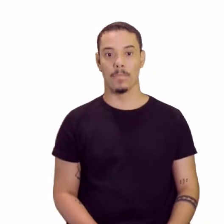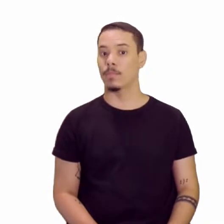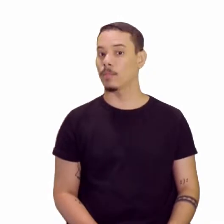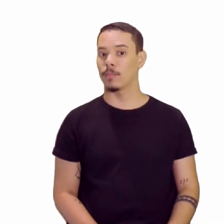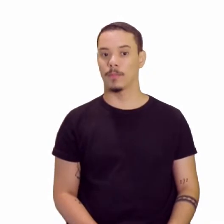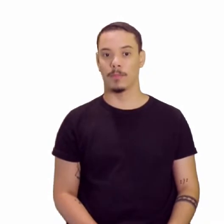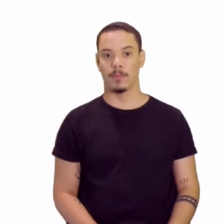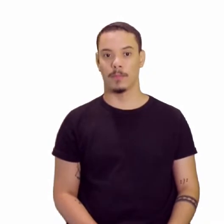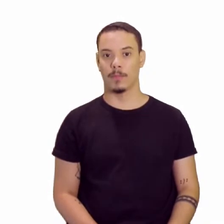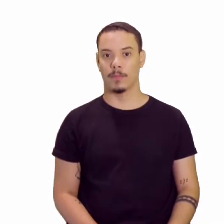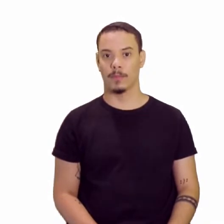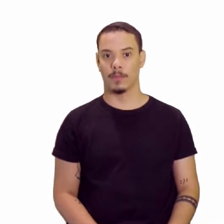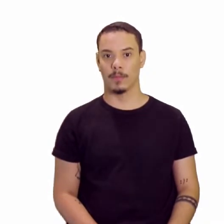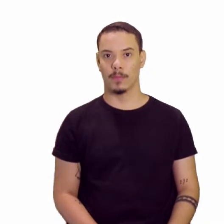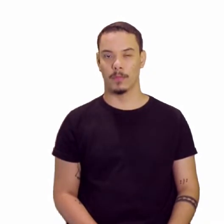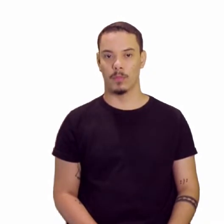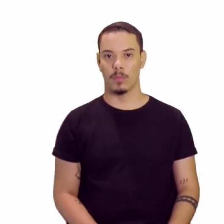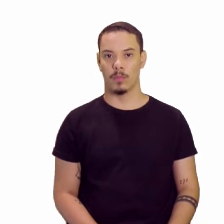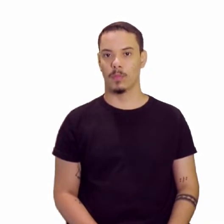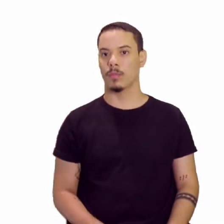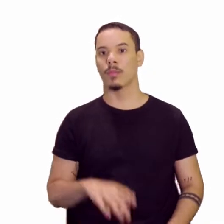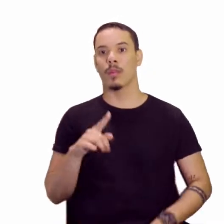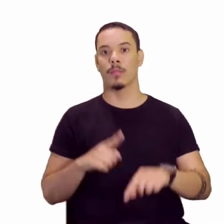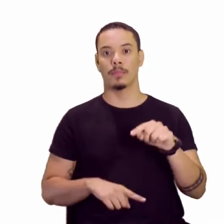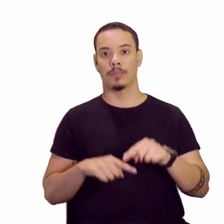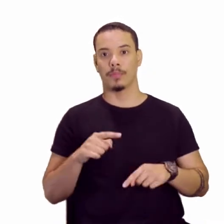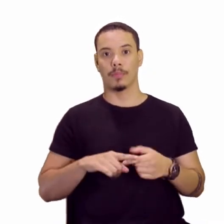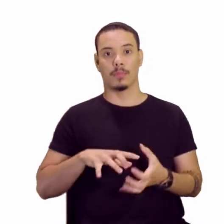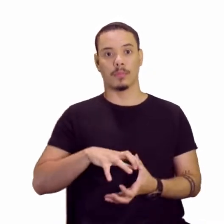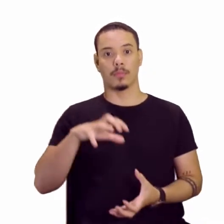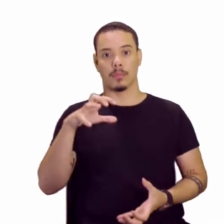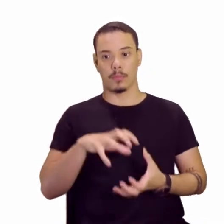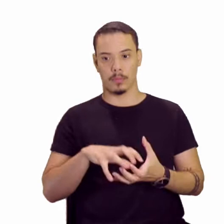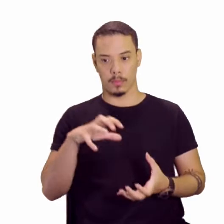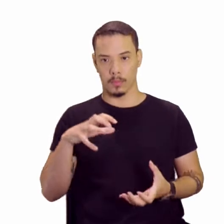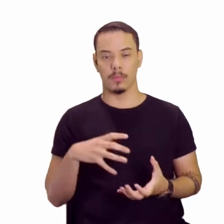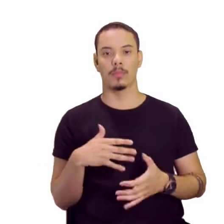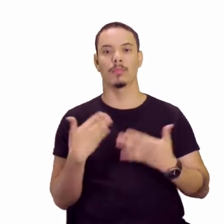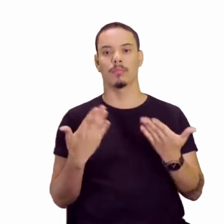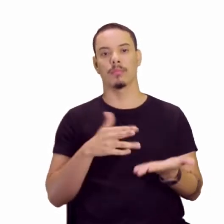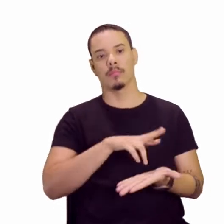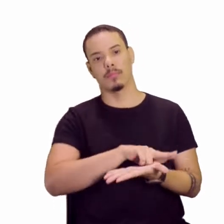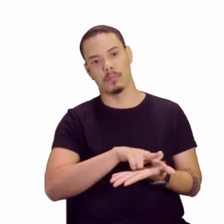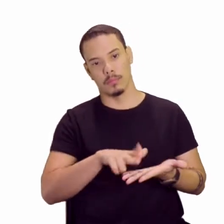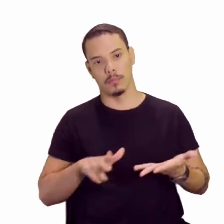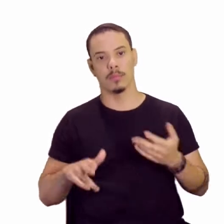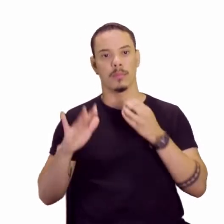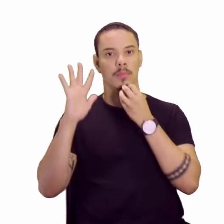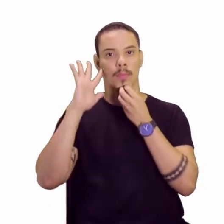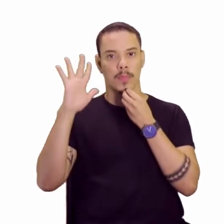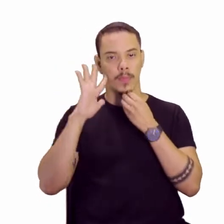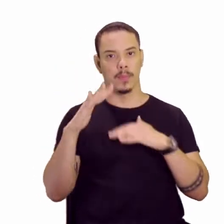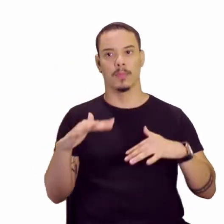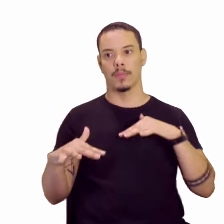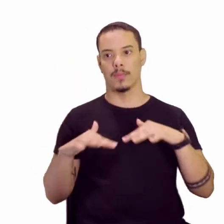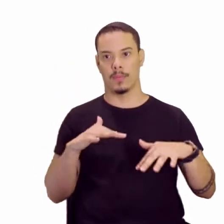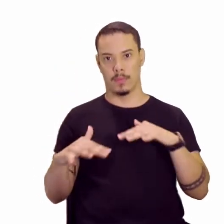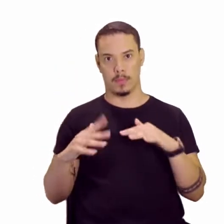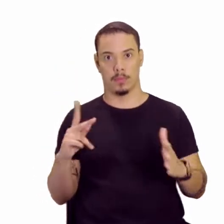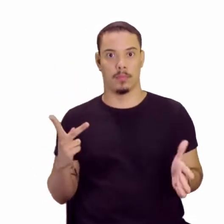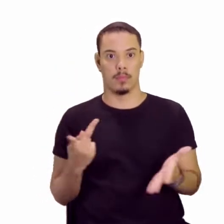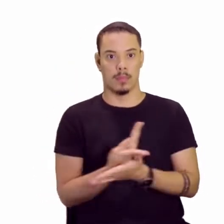ó. Paraquedista, né? Queda dos corpos. Vamos começar Justamente. ali. Entre os diversos movimentos que ocorrem na